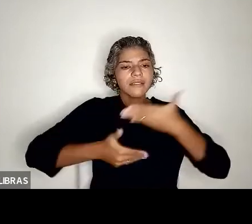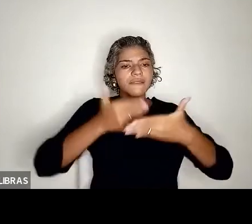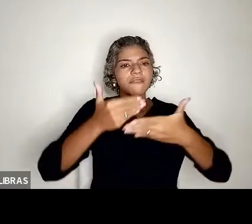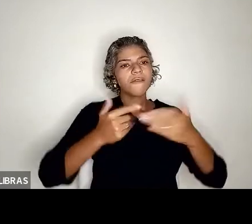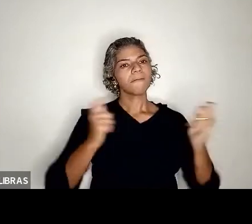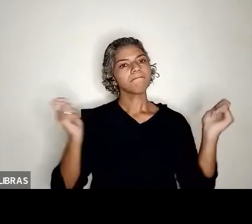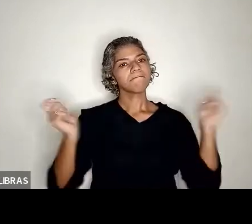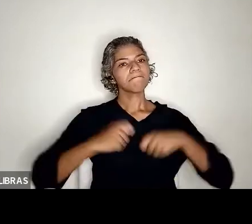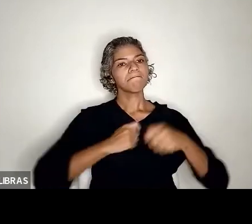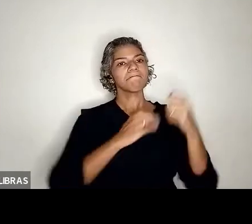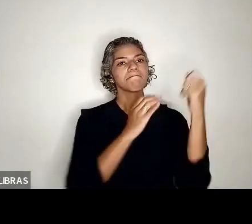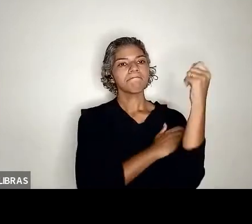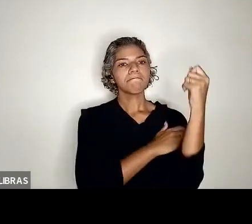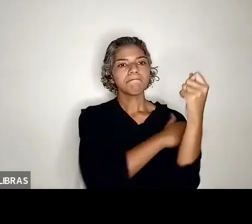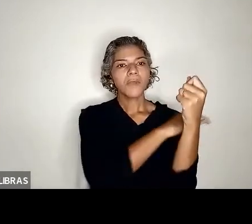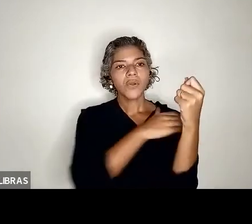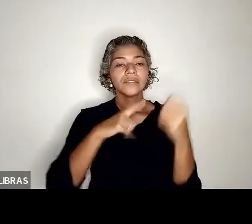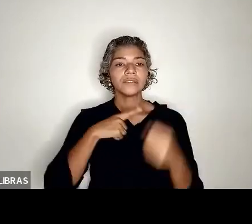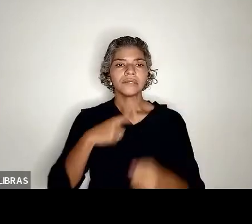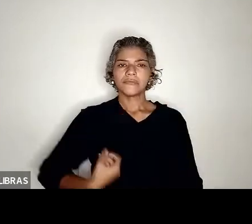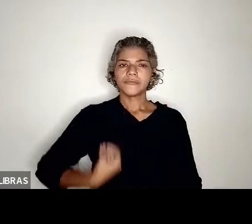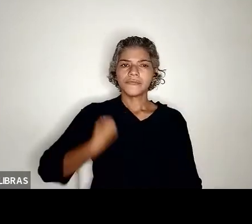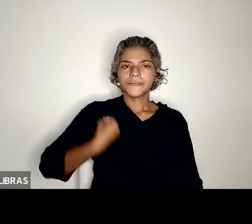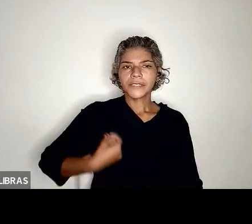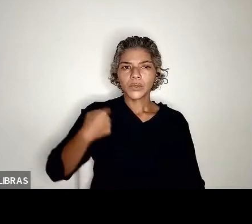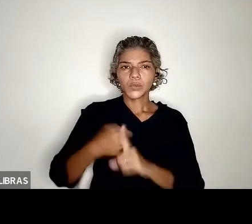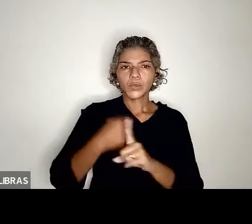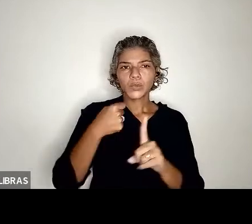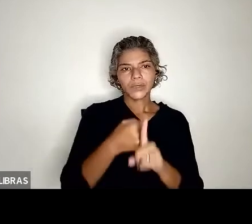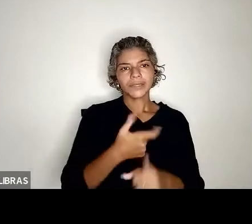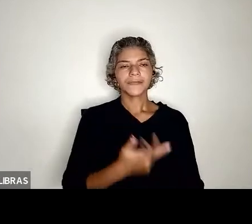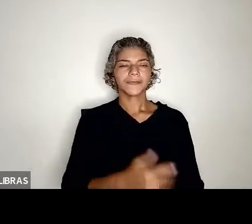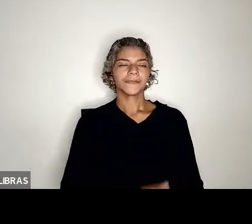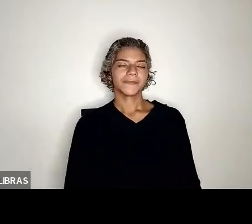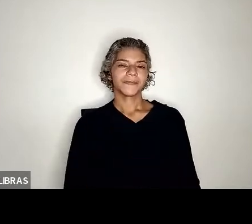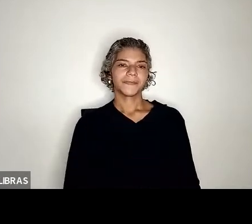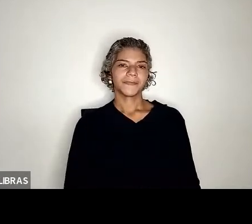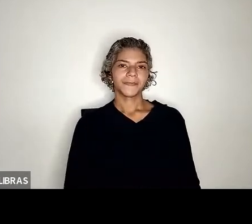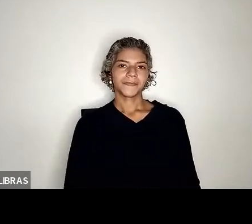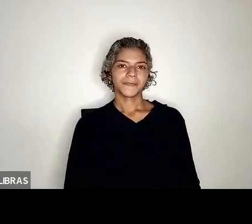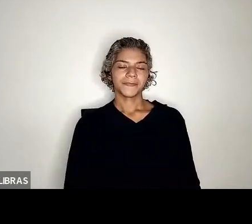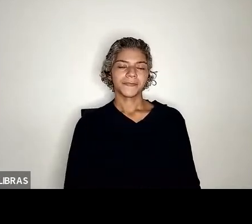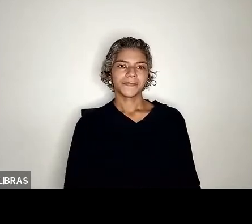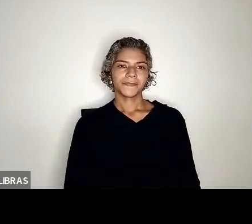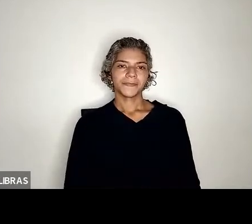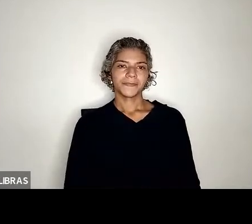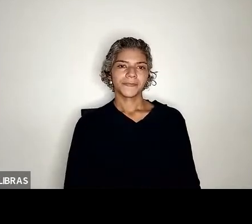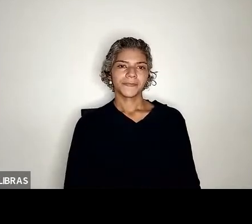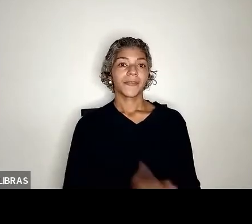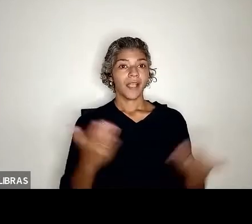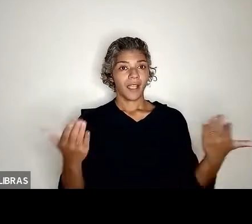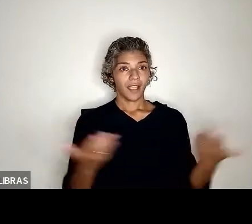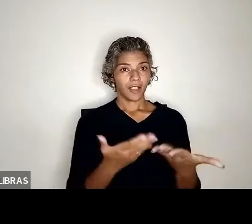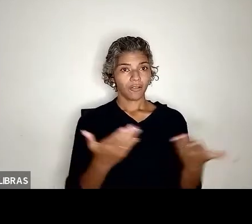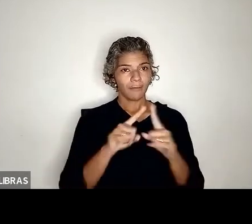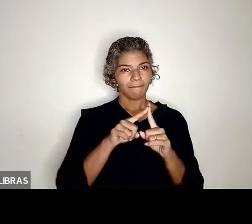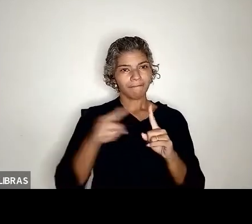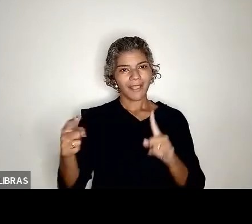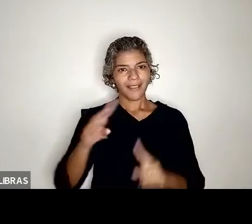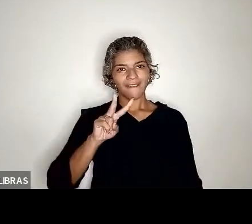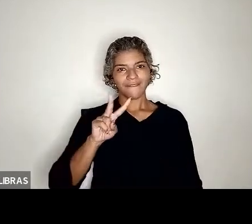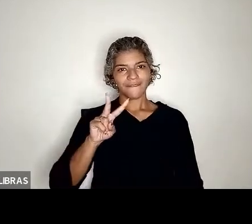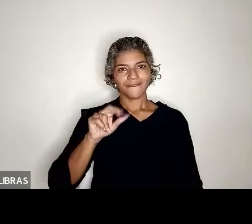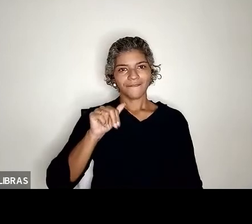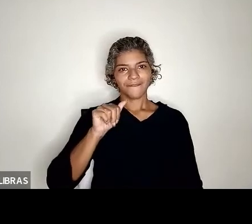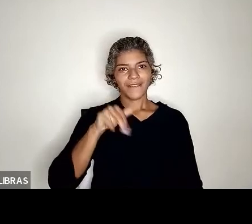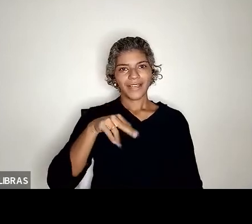na luta pela vida e pela dignidade humana. Eu já vou passar a palavra para a Vanessa, mas antes disso, eu preciso